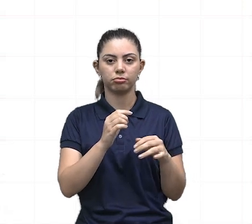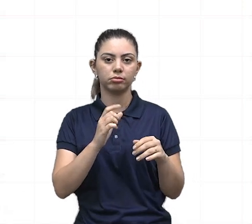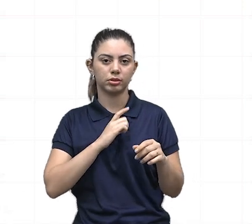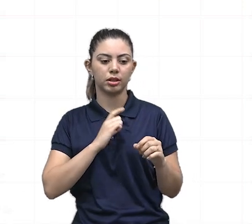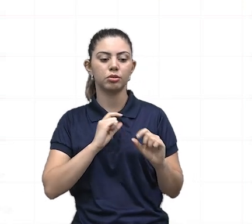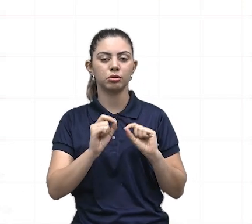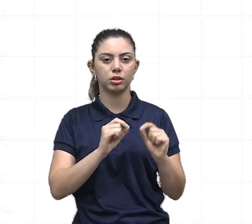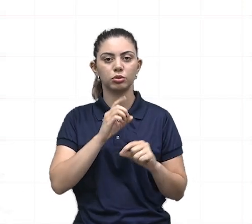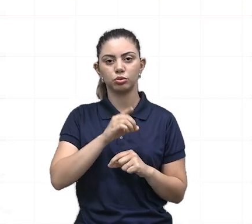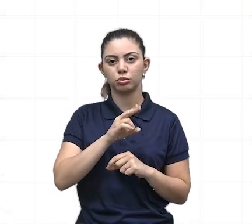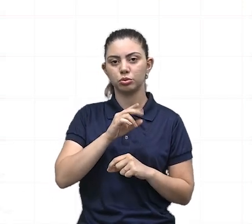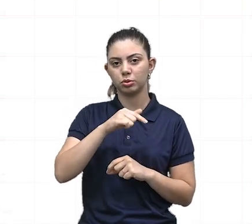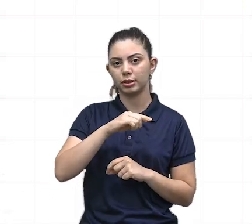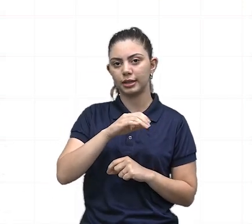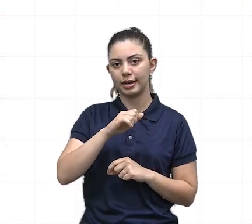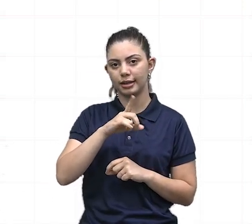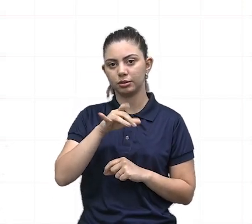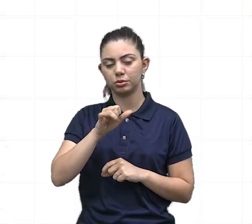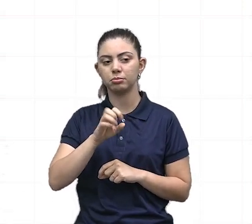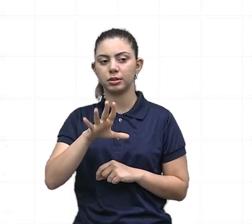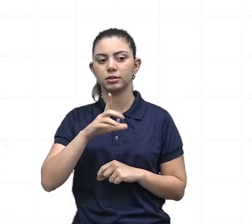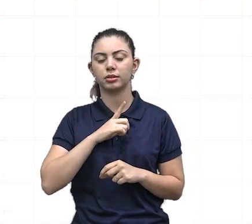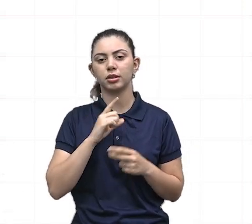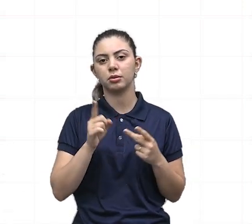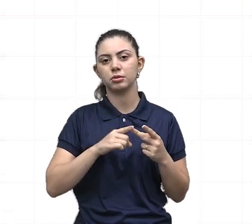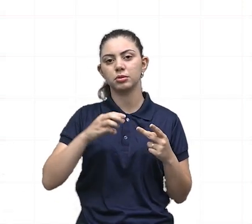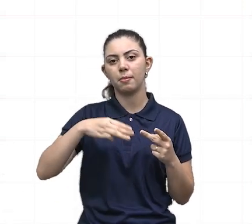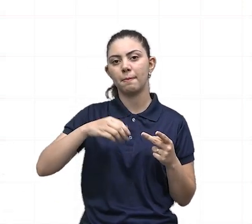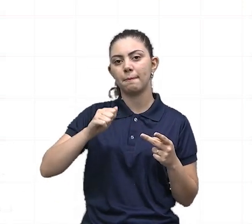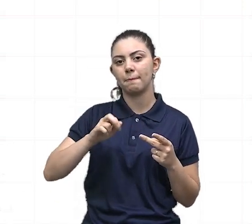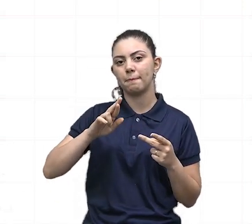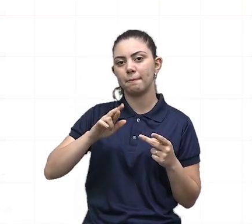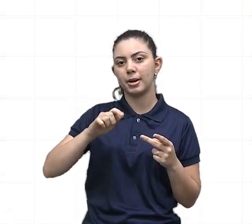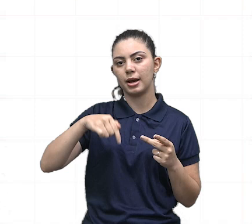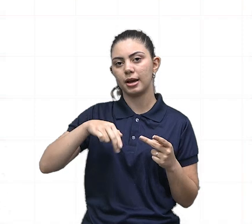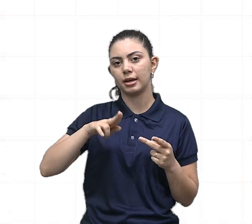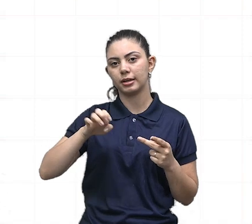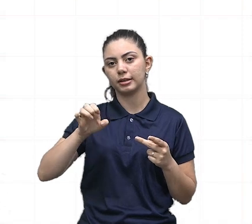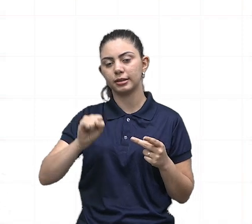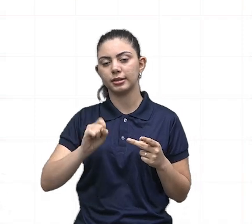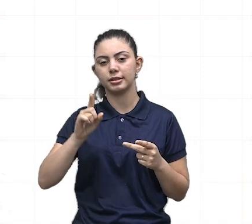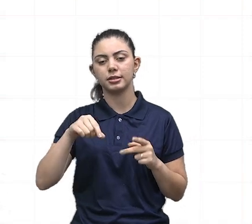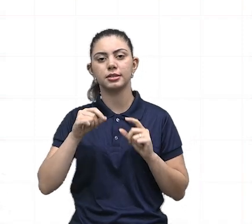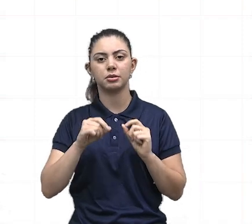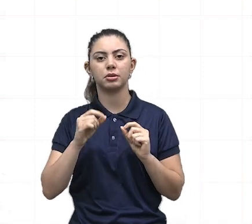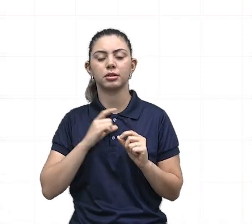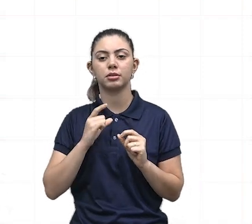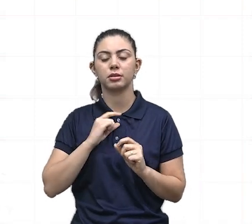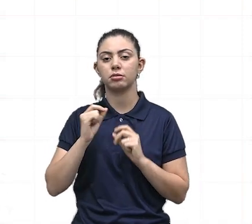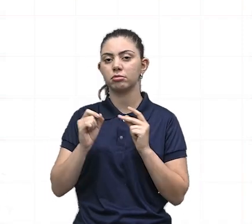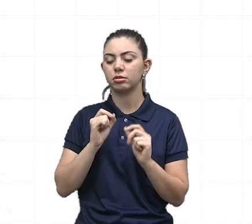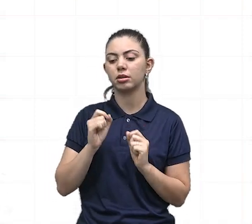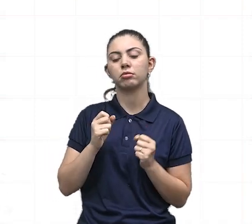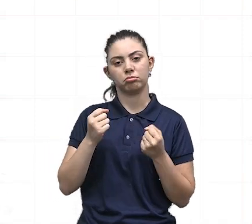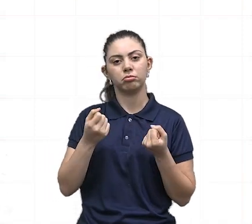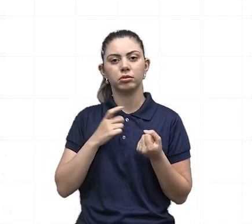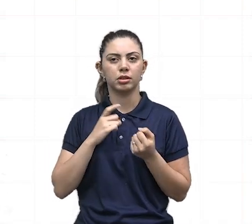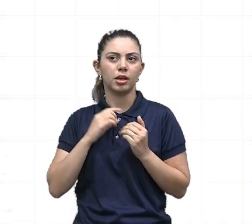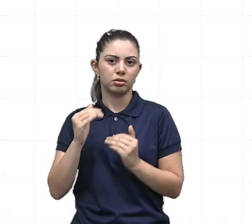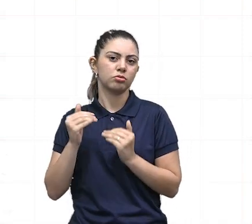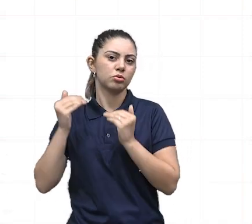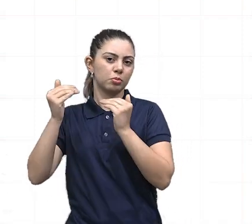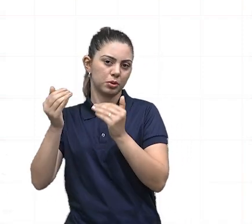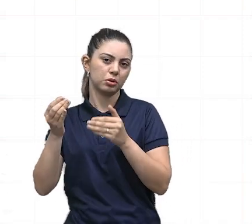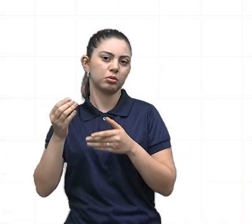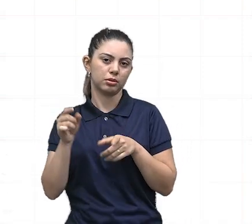aí os marqueses, né? Ou marquês. Era o título com mais prestígio depois do duque, né? Na